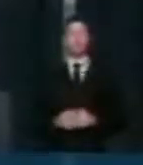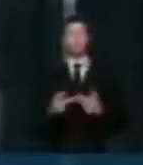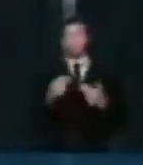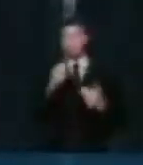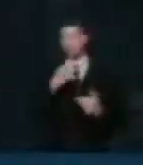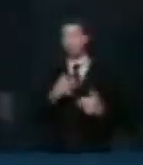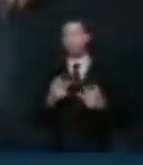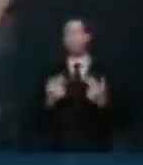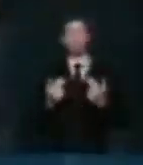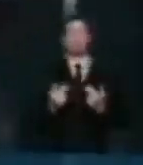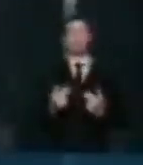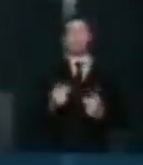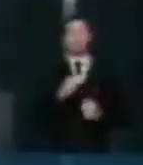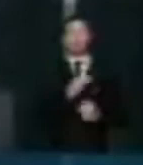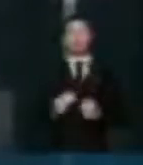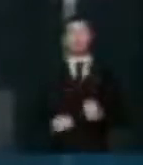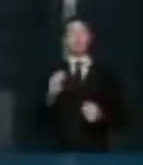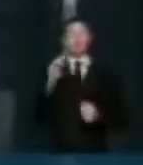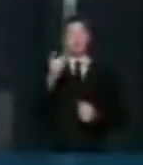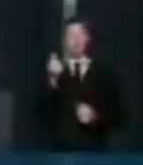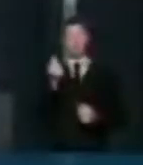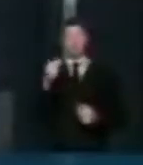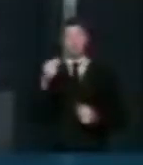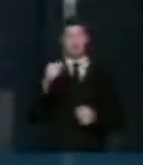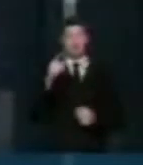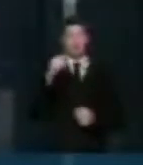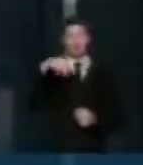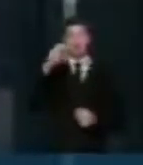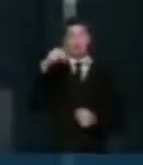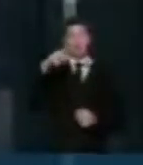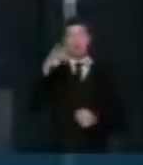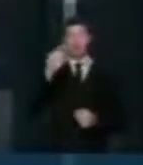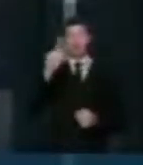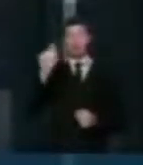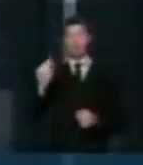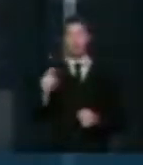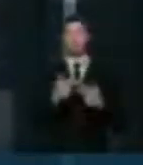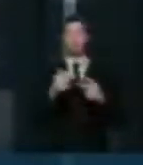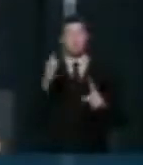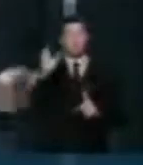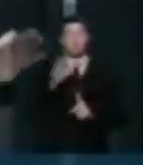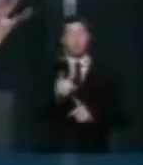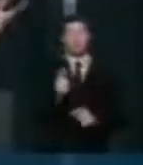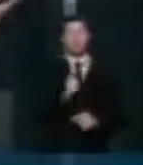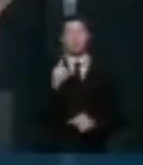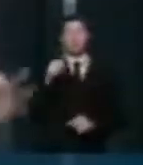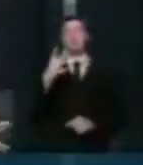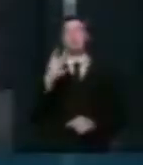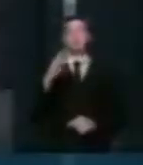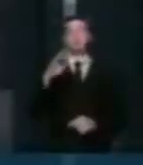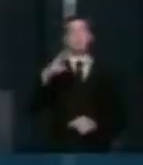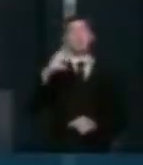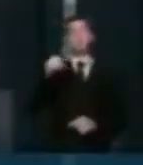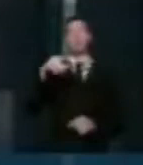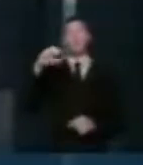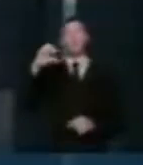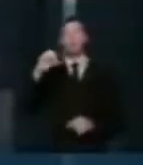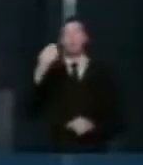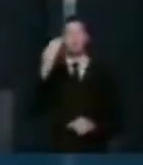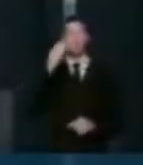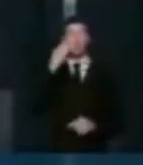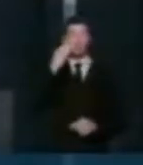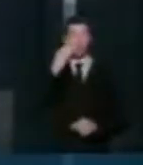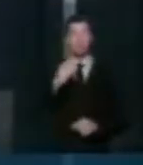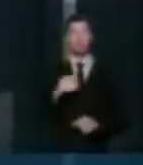da Fazenda, Guido Mantega, falou, dizendo que o impacto líquido das desonerações será de 4,9 bilhões, enquanto o secretário